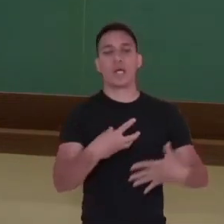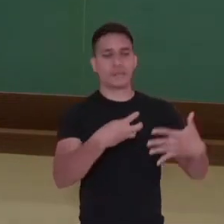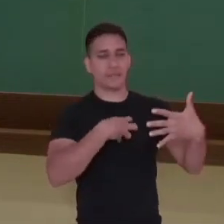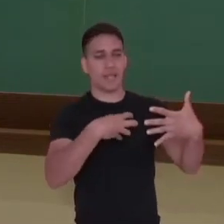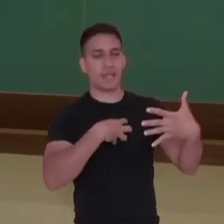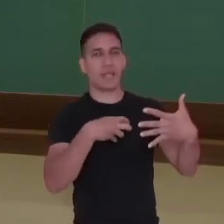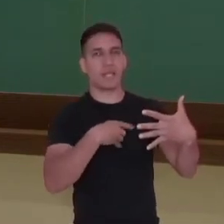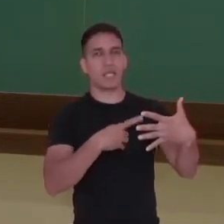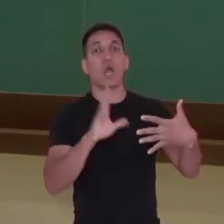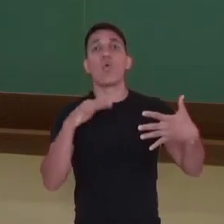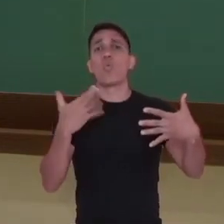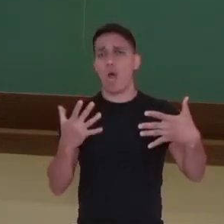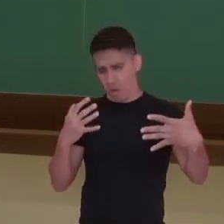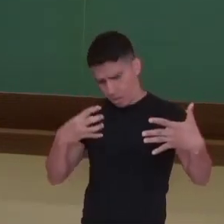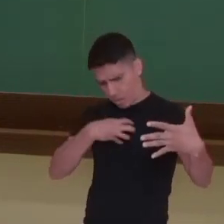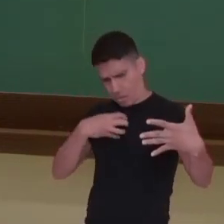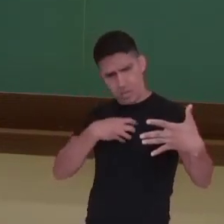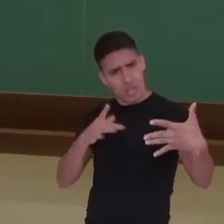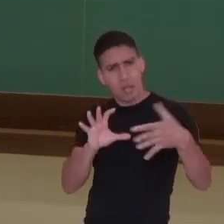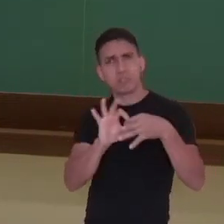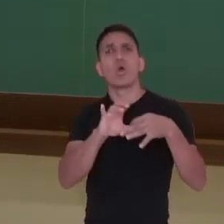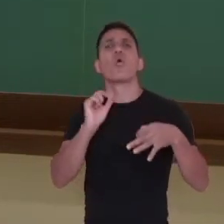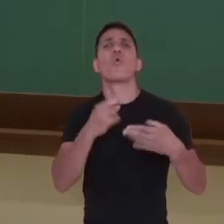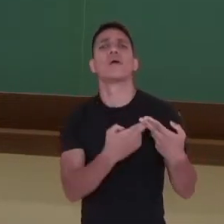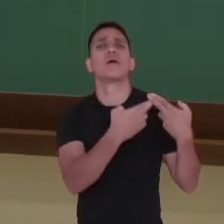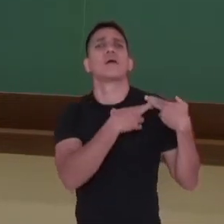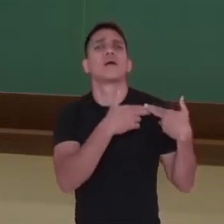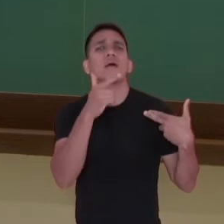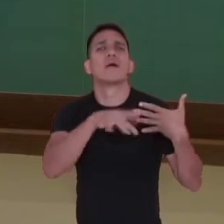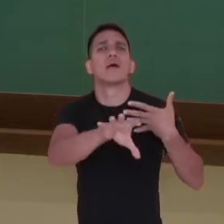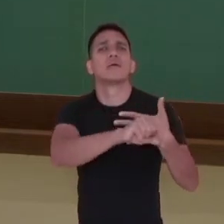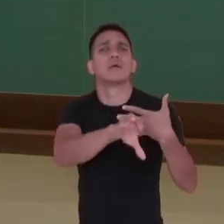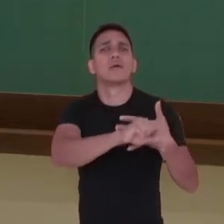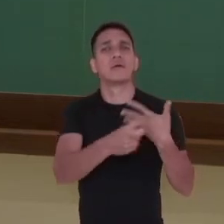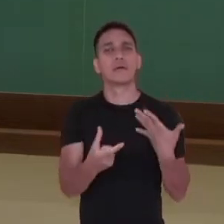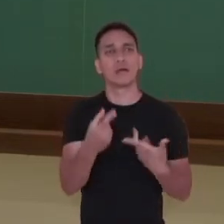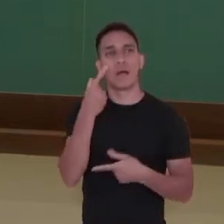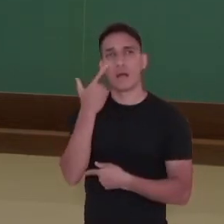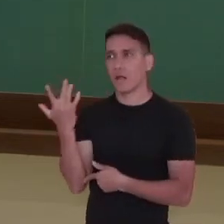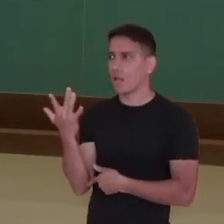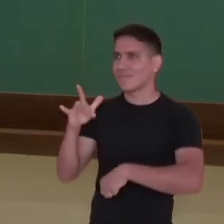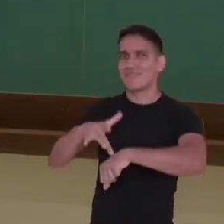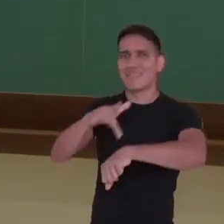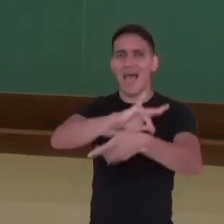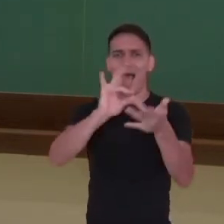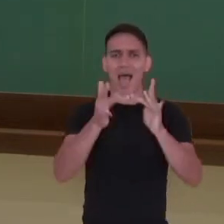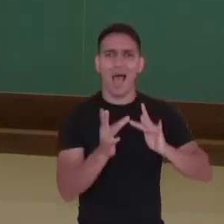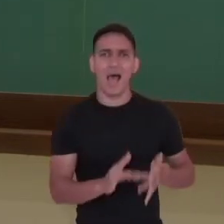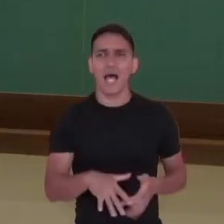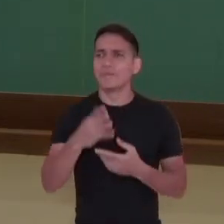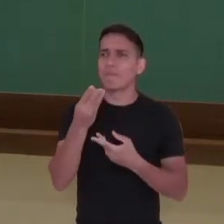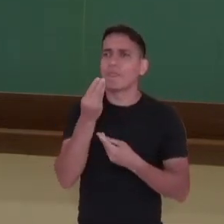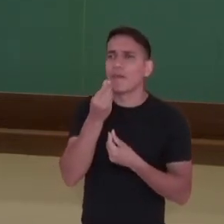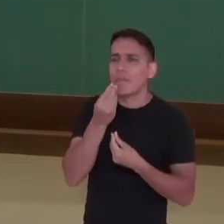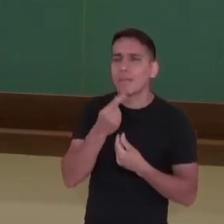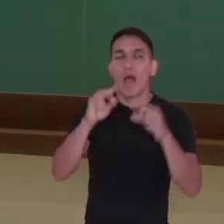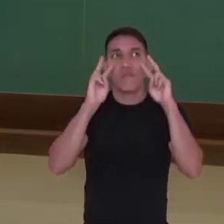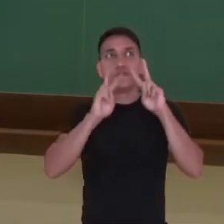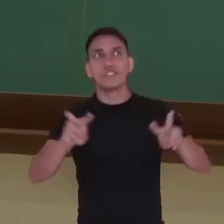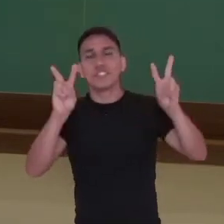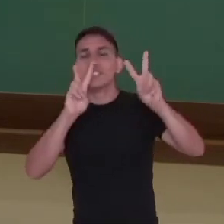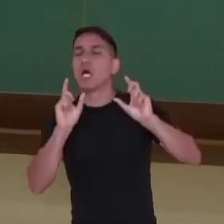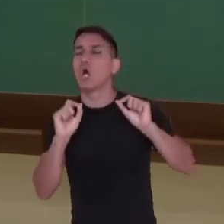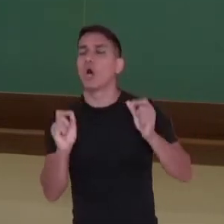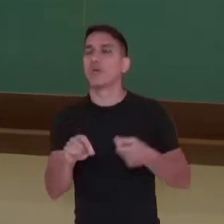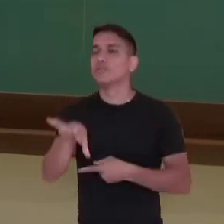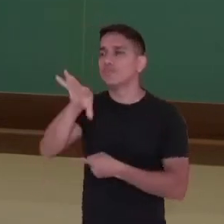Então, qual é o órgão responsável para esse sentido? Do tato, do paladar, da visão,